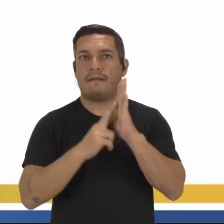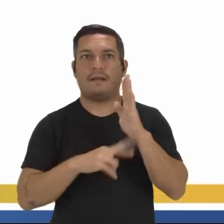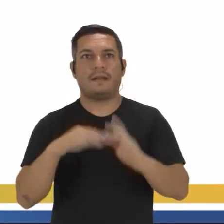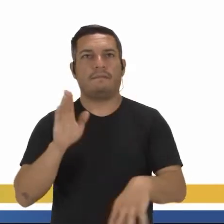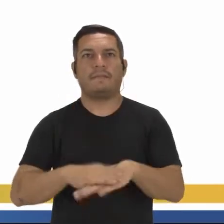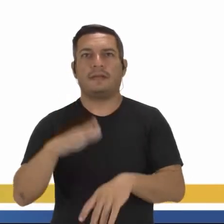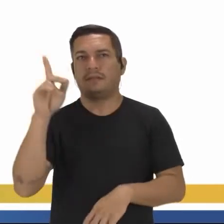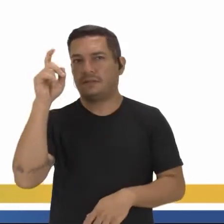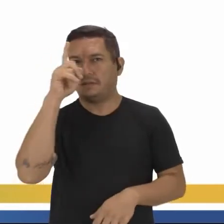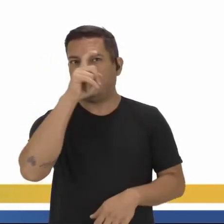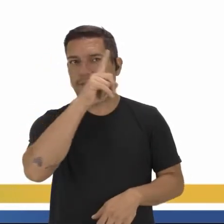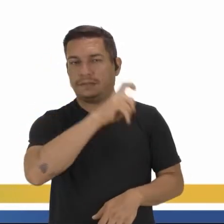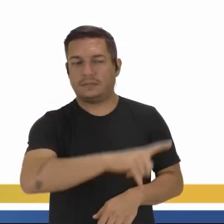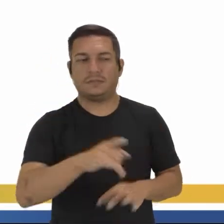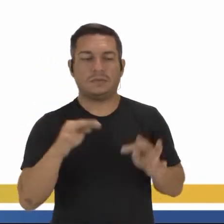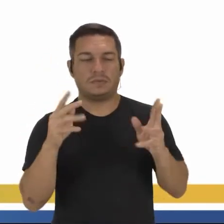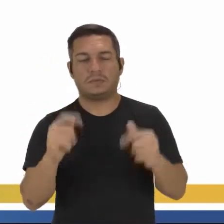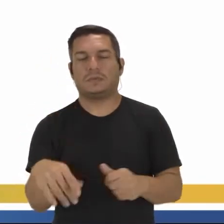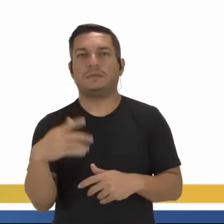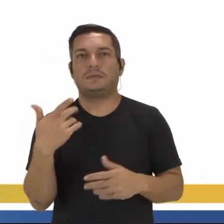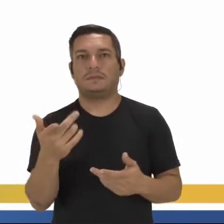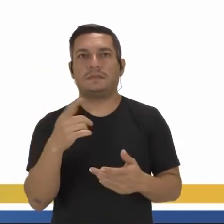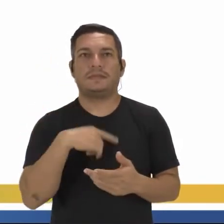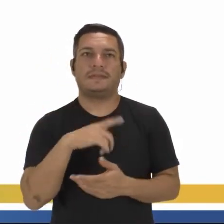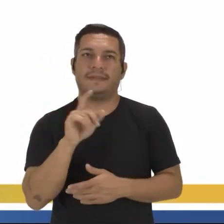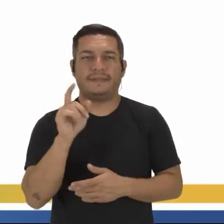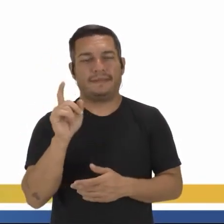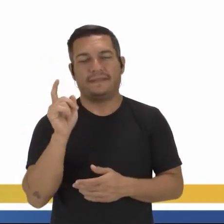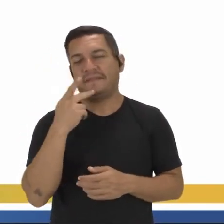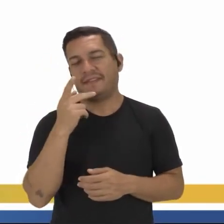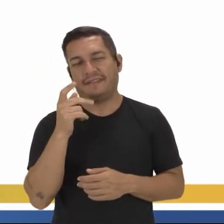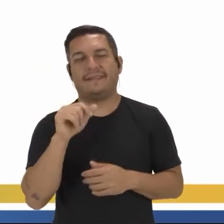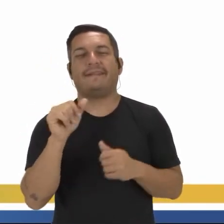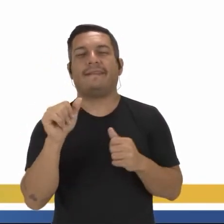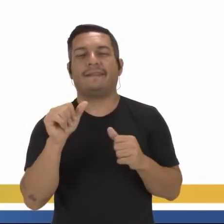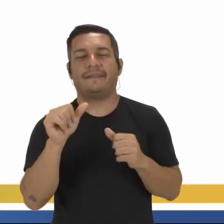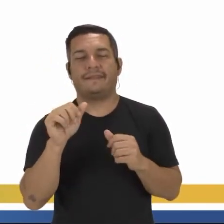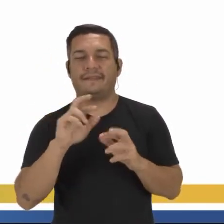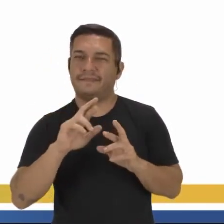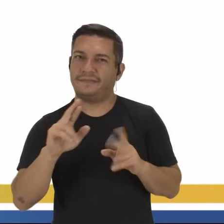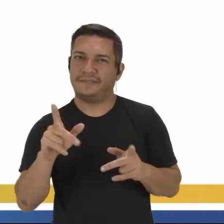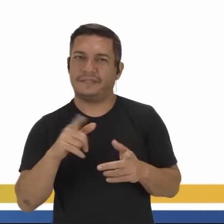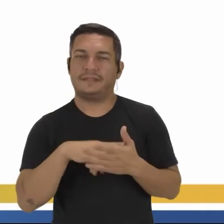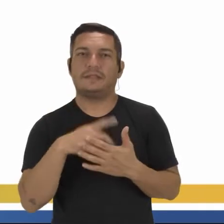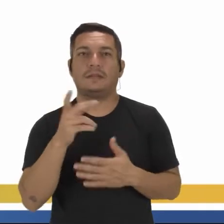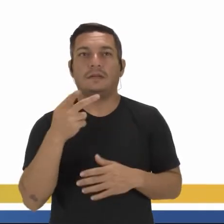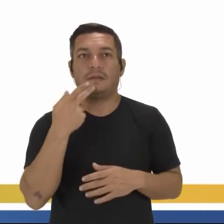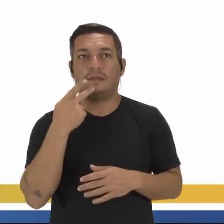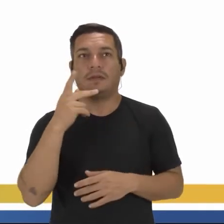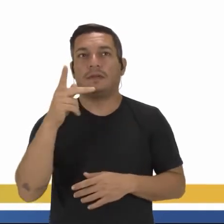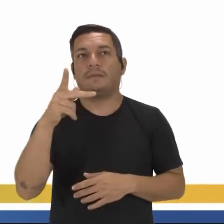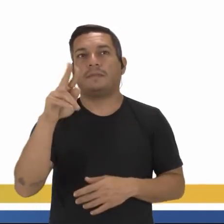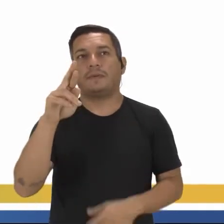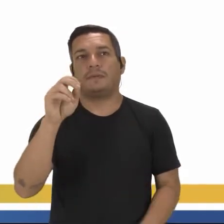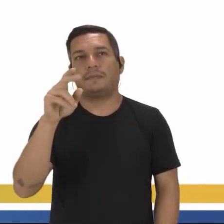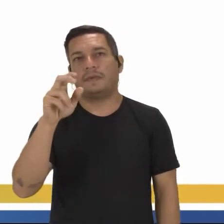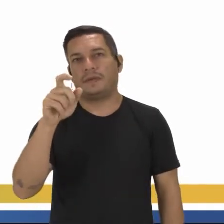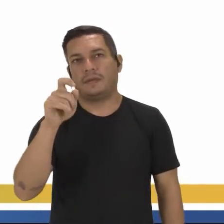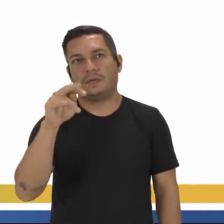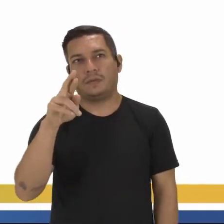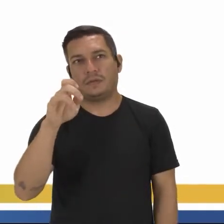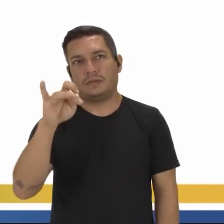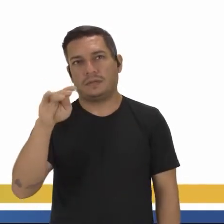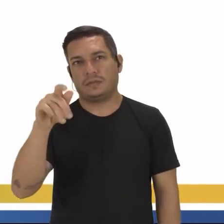mais difícil de todas, para não dizer o contrário, tá bom? Quando for uma proparoxítona, eu